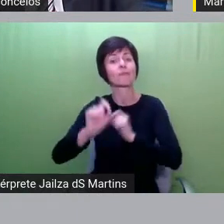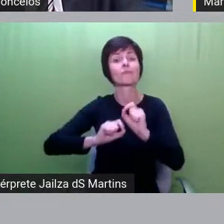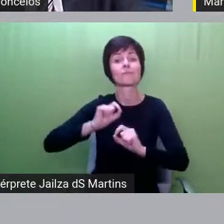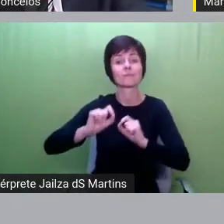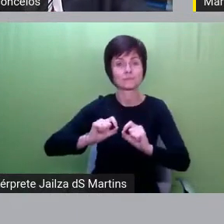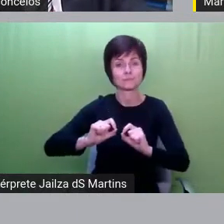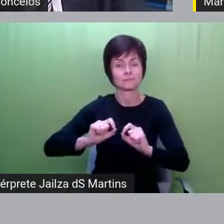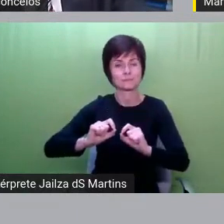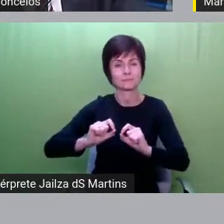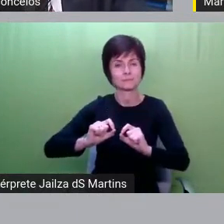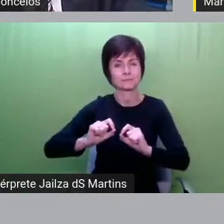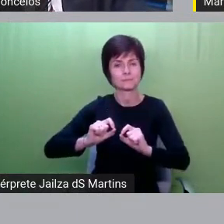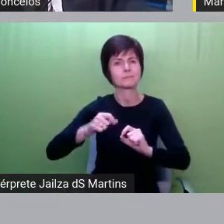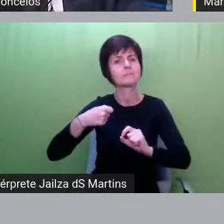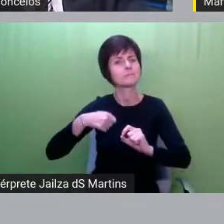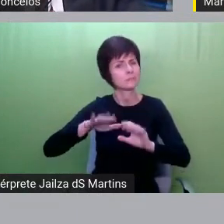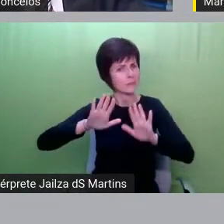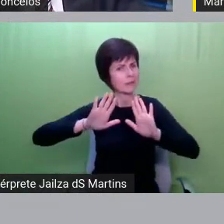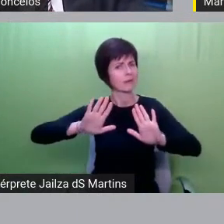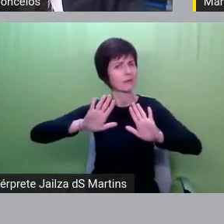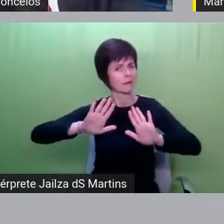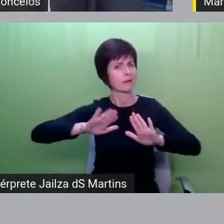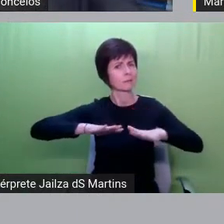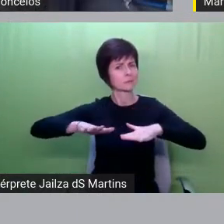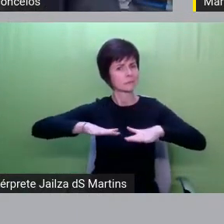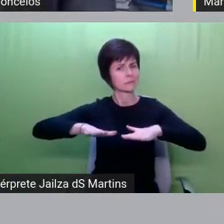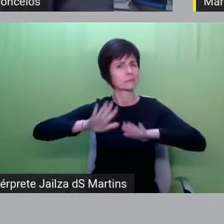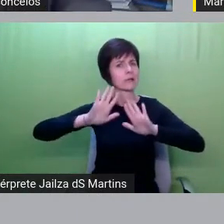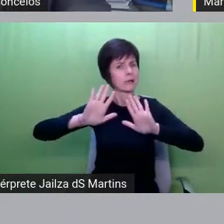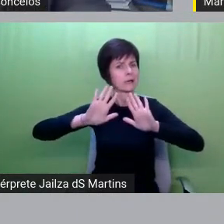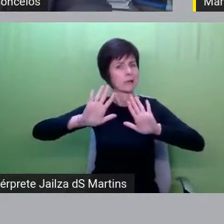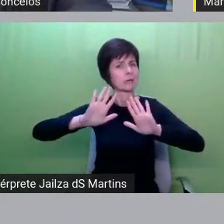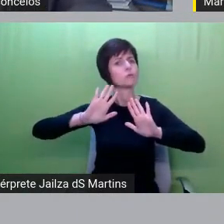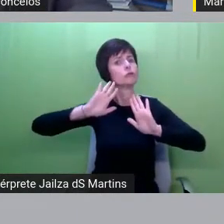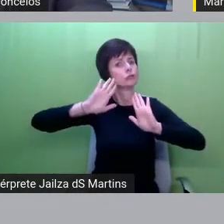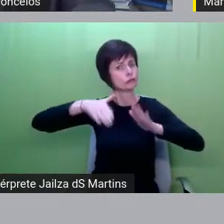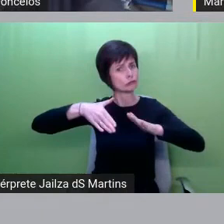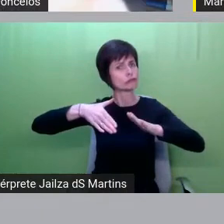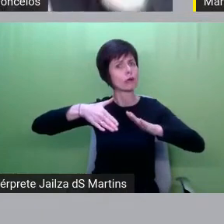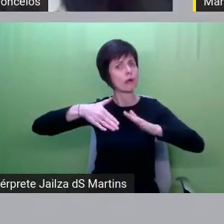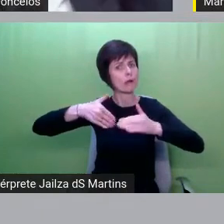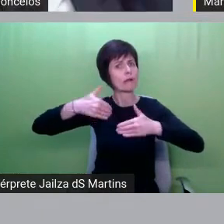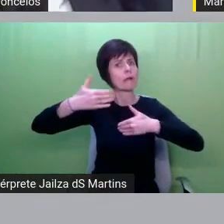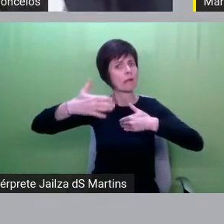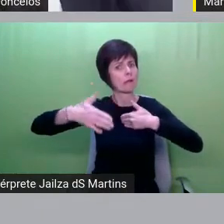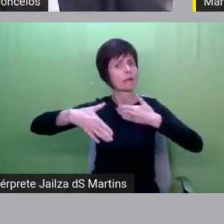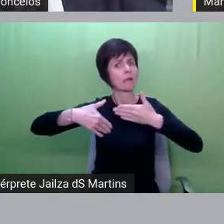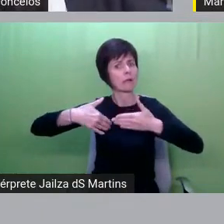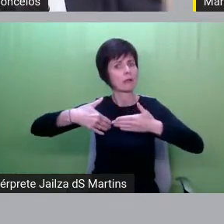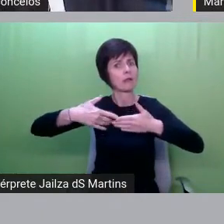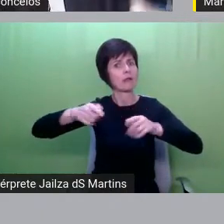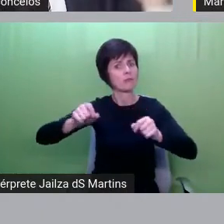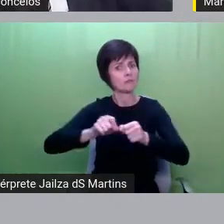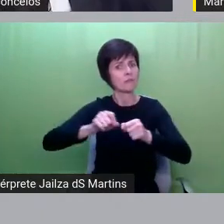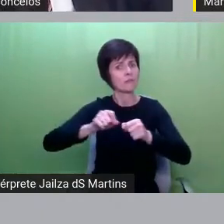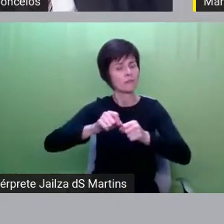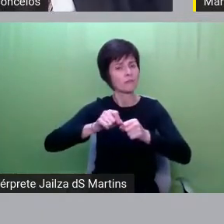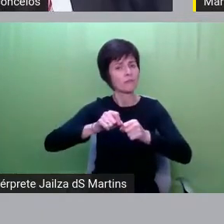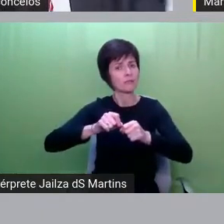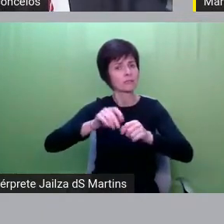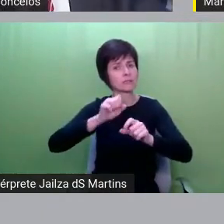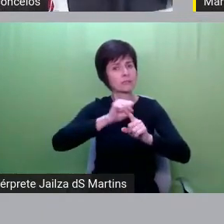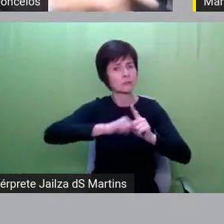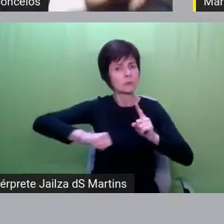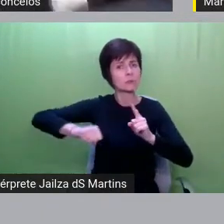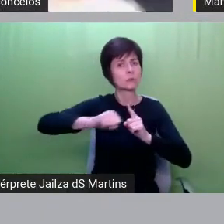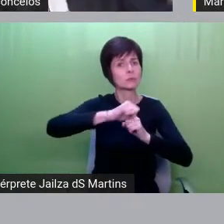dá uma maneirada aí. Isso foi longe demais. Vocês vão empobrecer a sociedade, vão criar